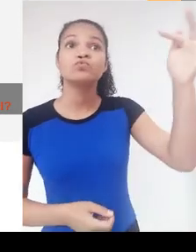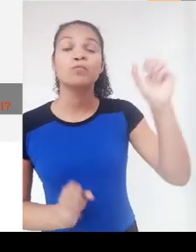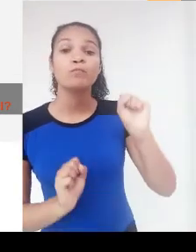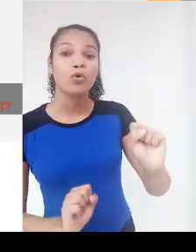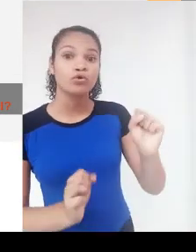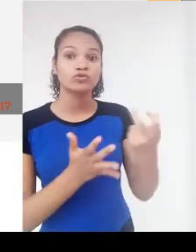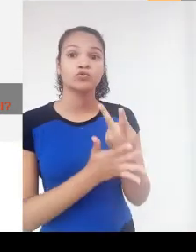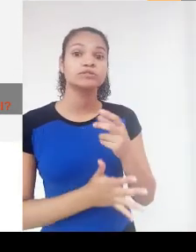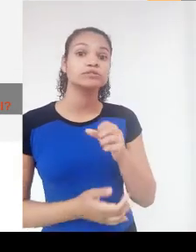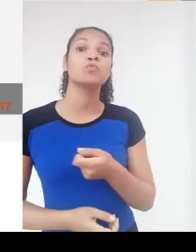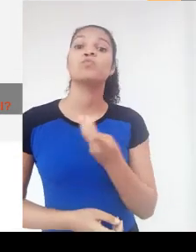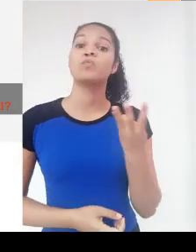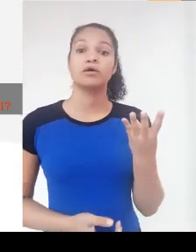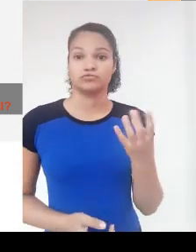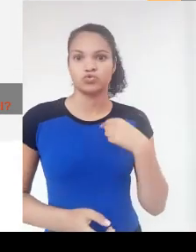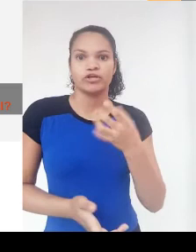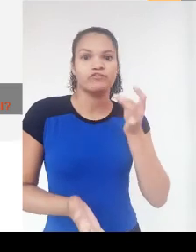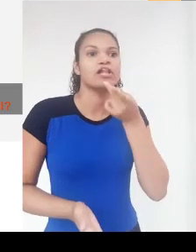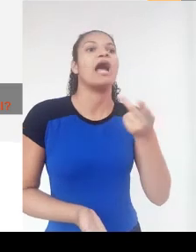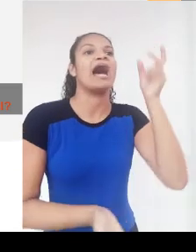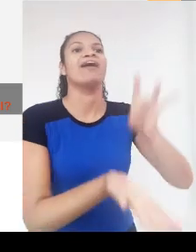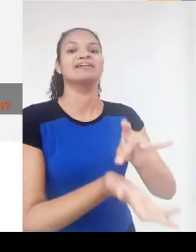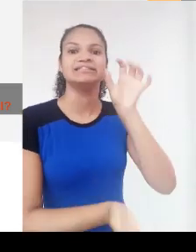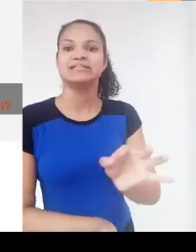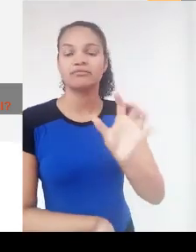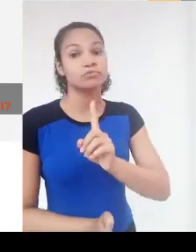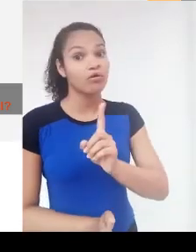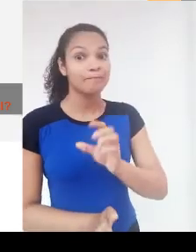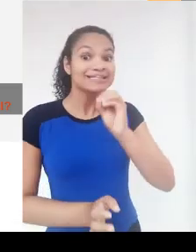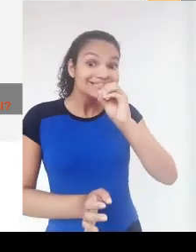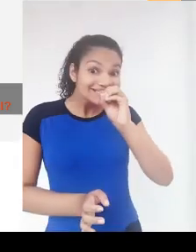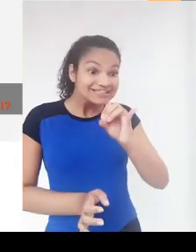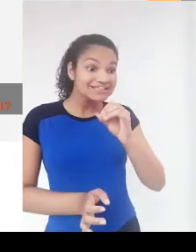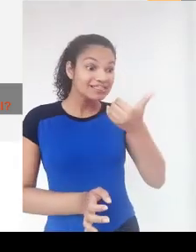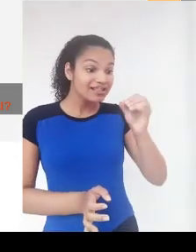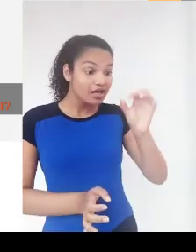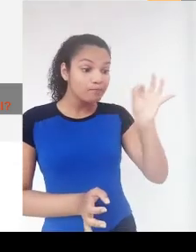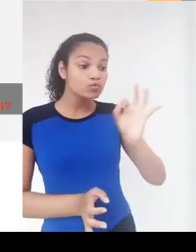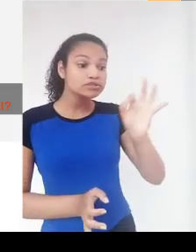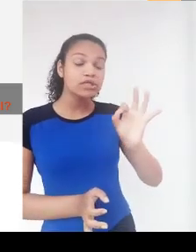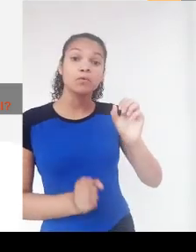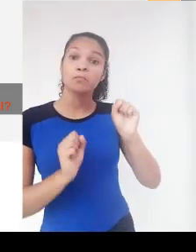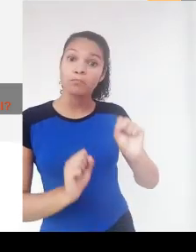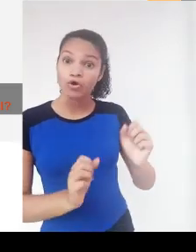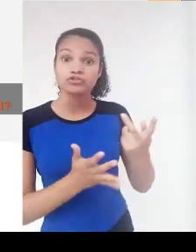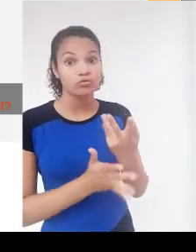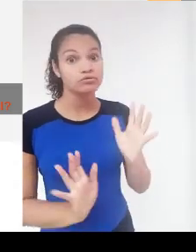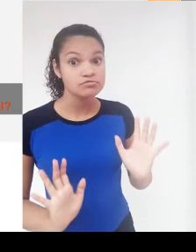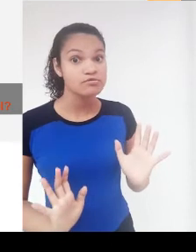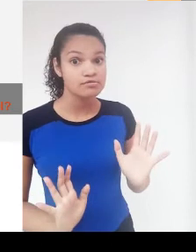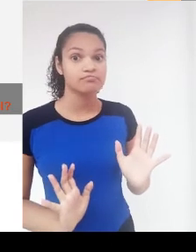por acaso, nós não estamos afirmando que teremos 10% da população infectada, mas é provável, existe